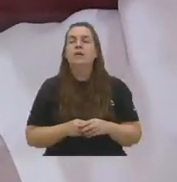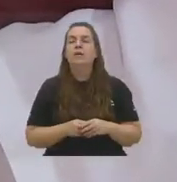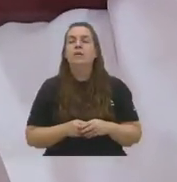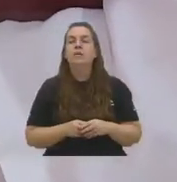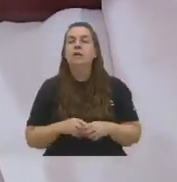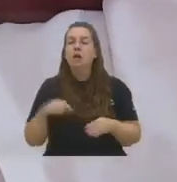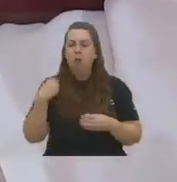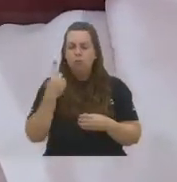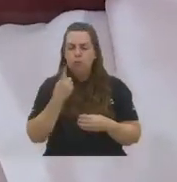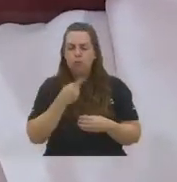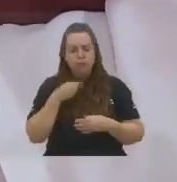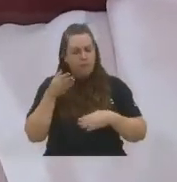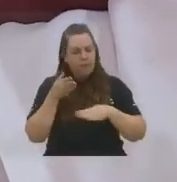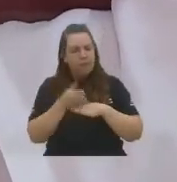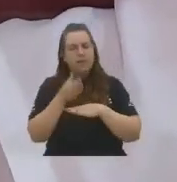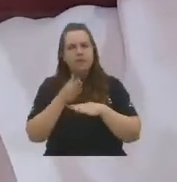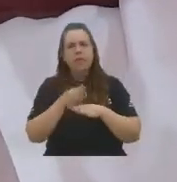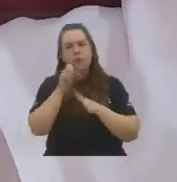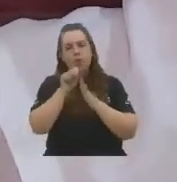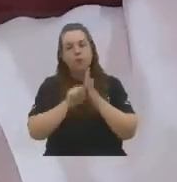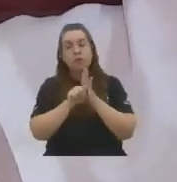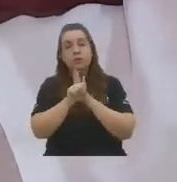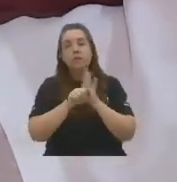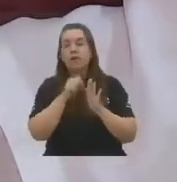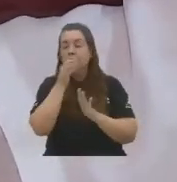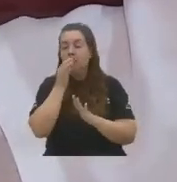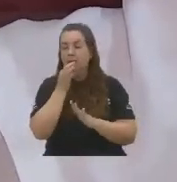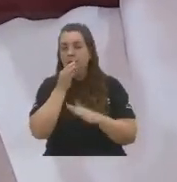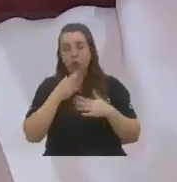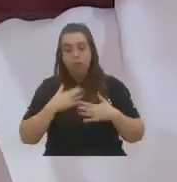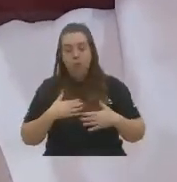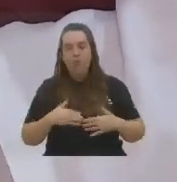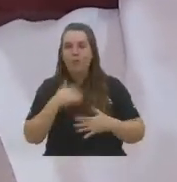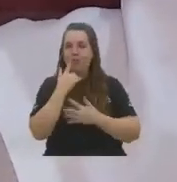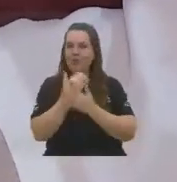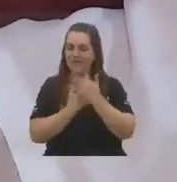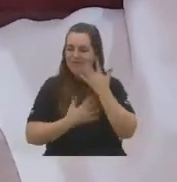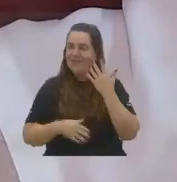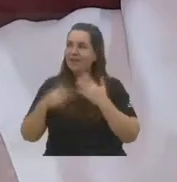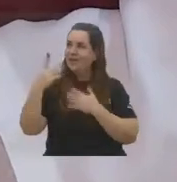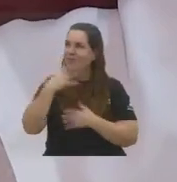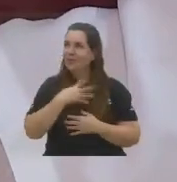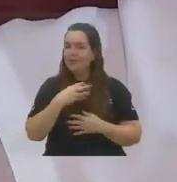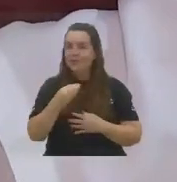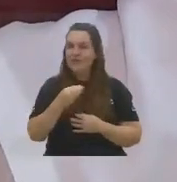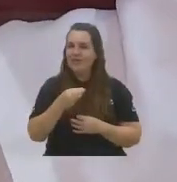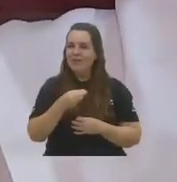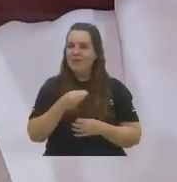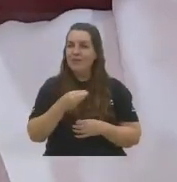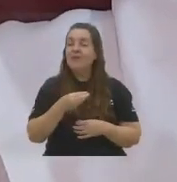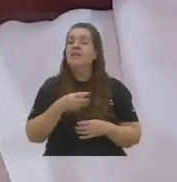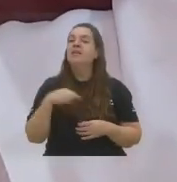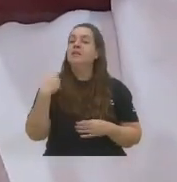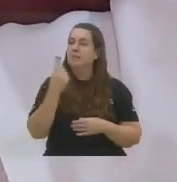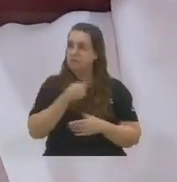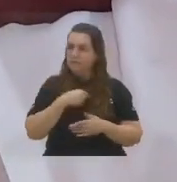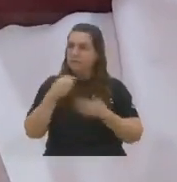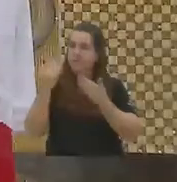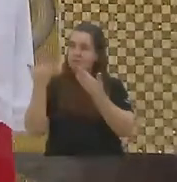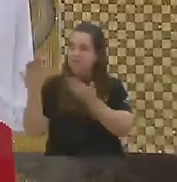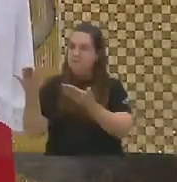Tendo participado do sacramento do corpo e do sangue do vosso Filho, nós